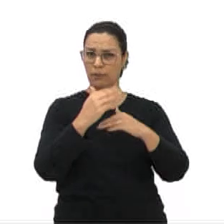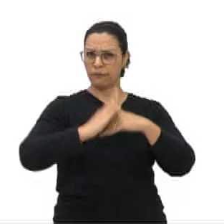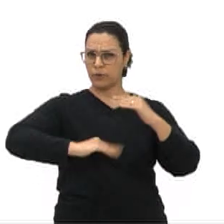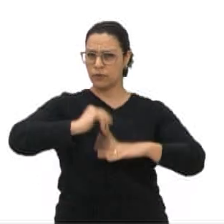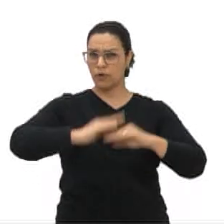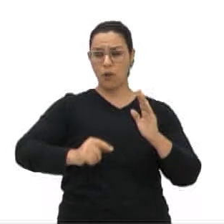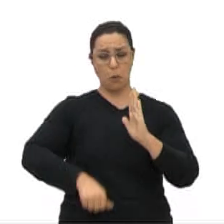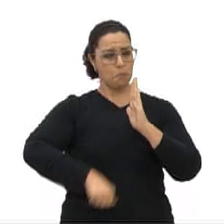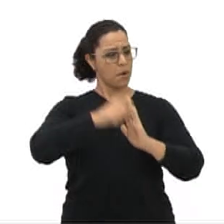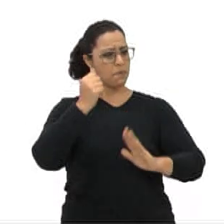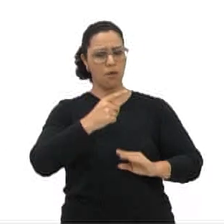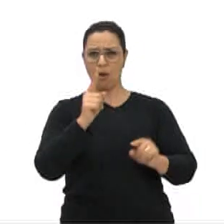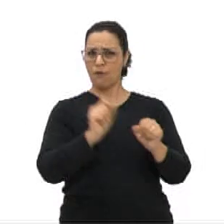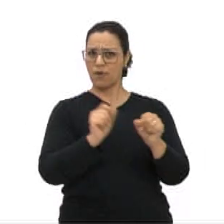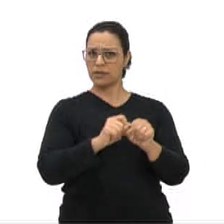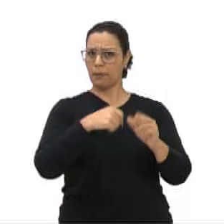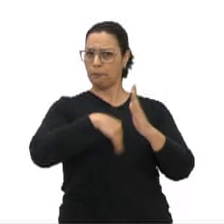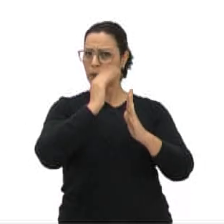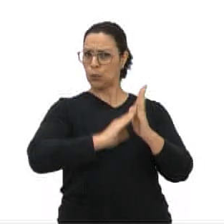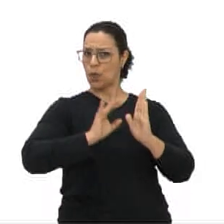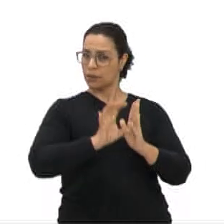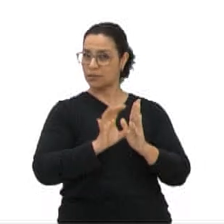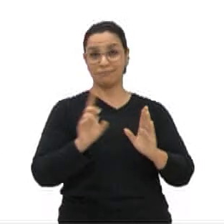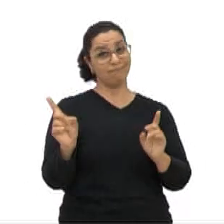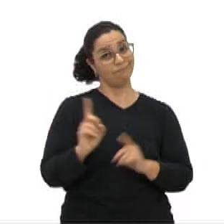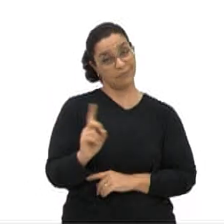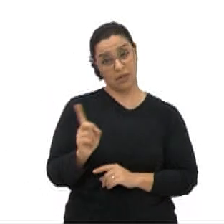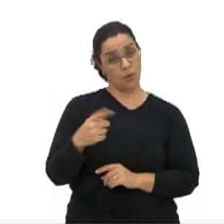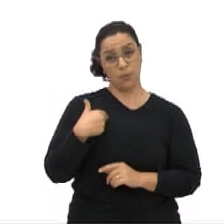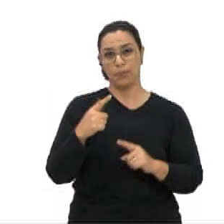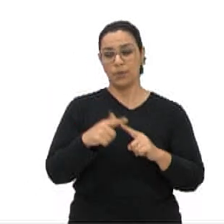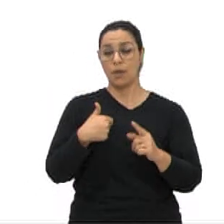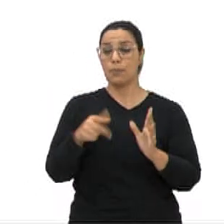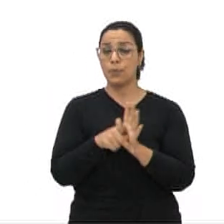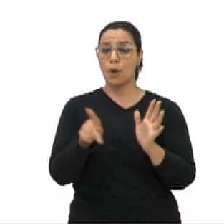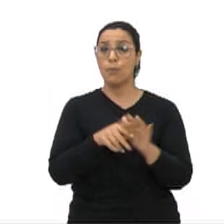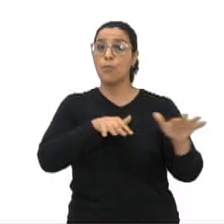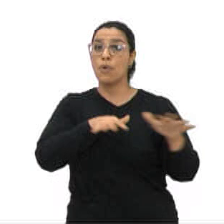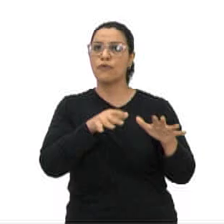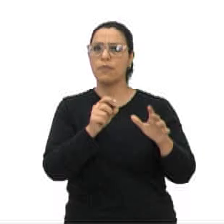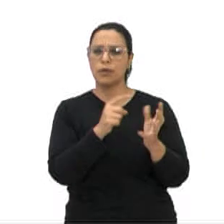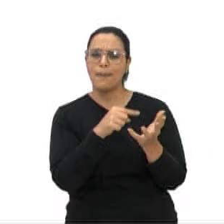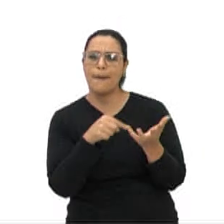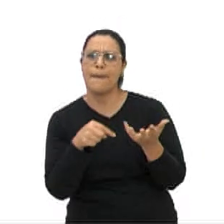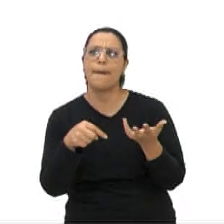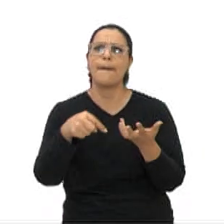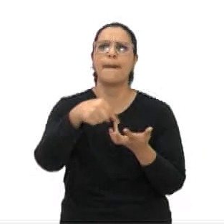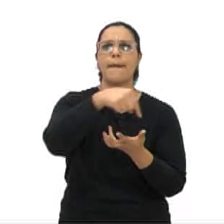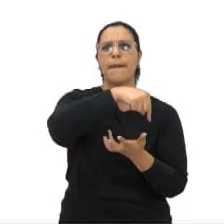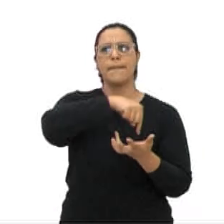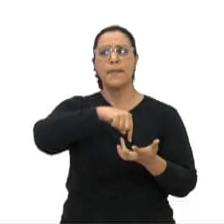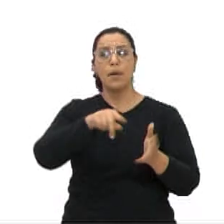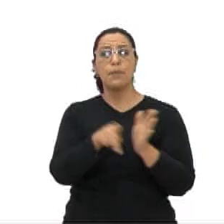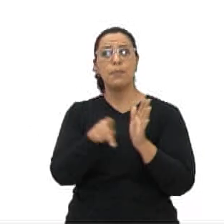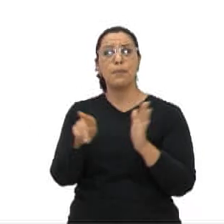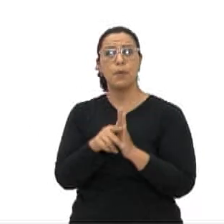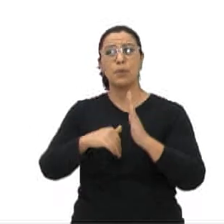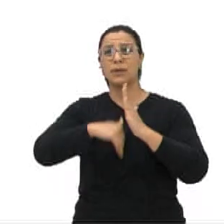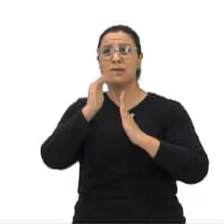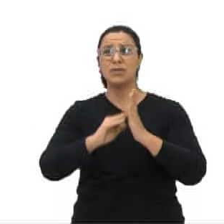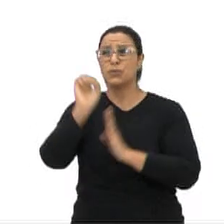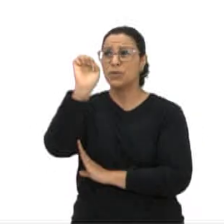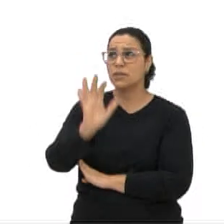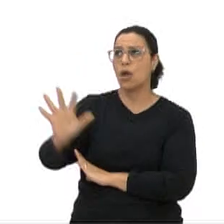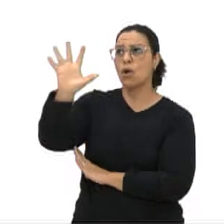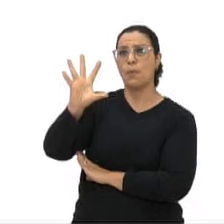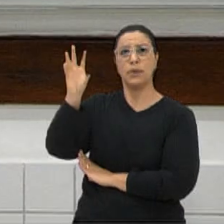considerado o primeiro pintor da natureza morta, porque suas manifestações podem ser encontradas em tradições pictóricas de toda a